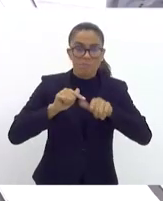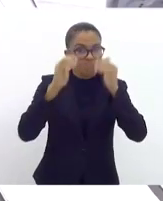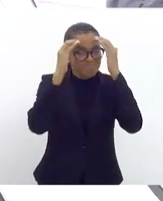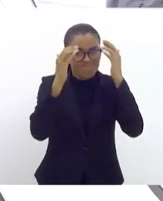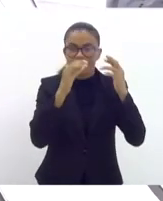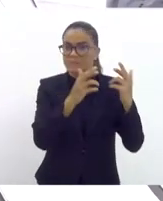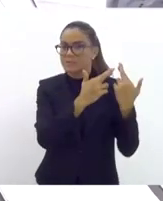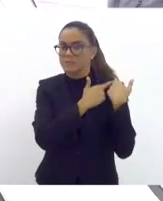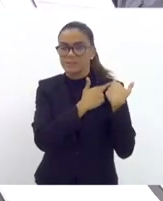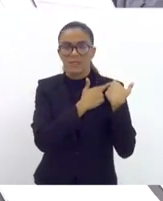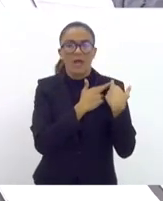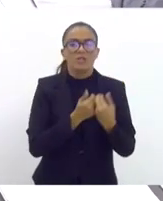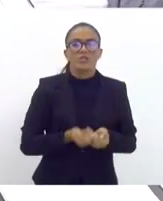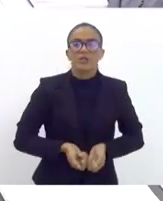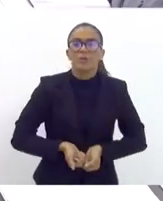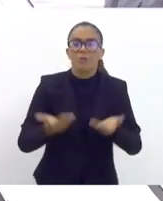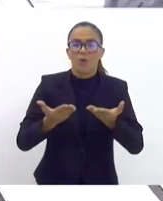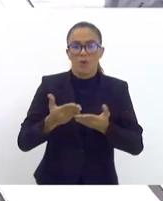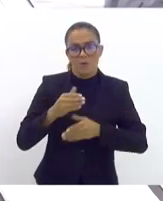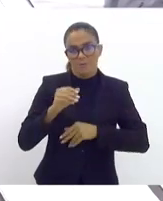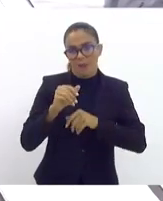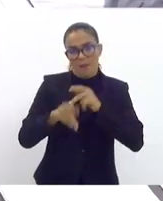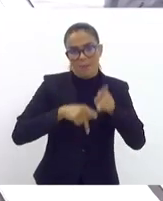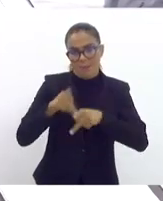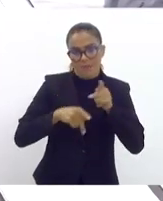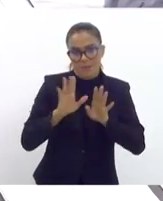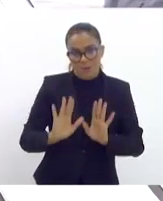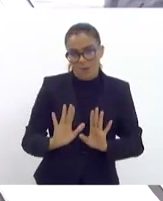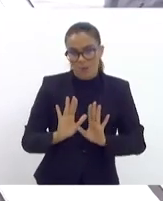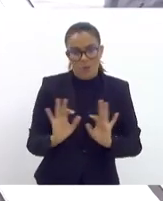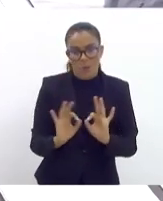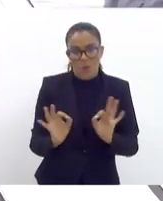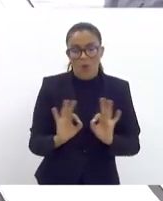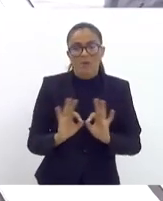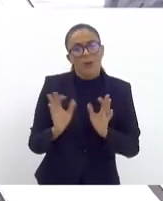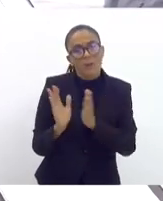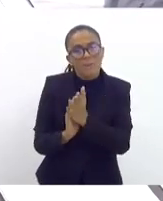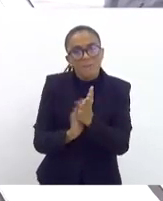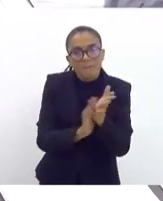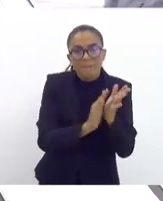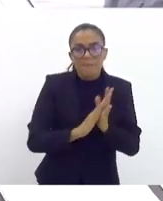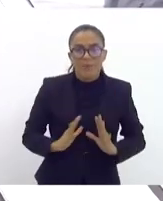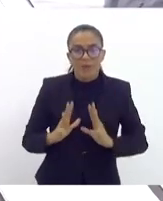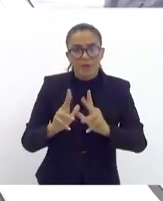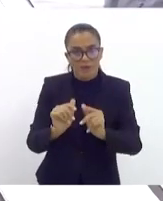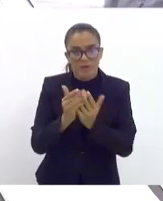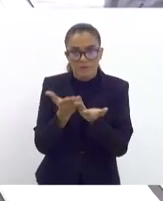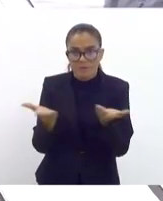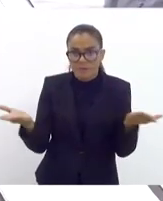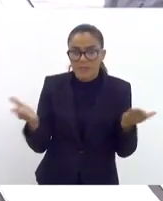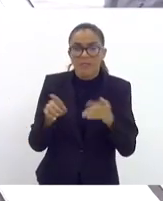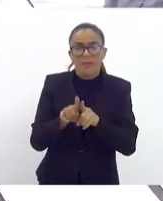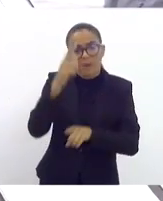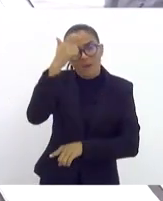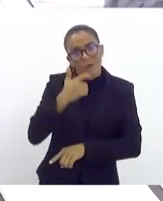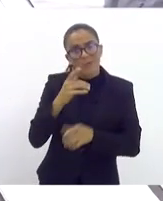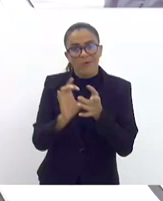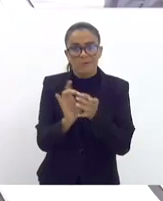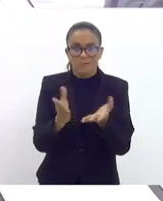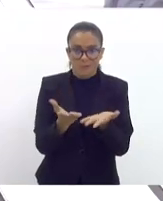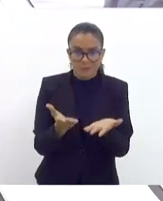responsabilidade a gente não joga para plateia Então queria finalizar parabenizando vocês pelo Belo trabalho dizer que estou à disposição